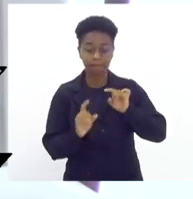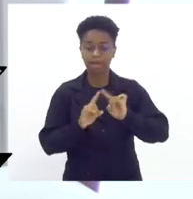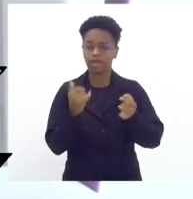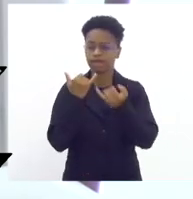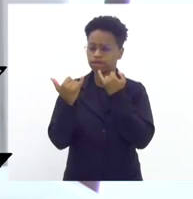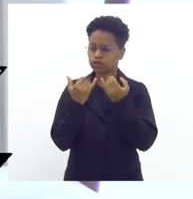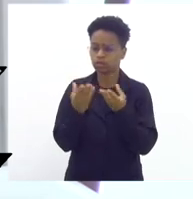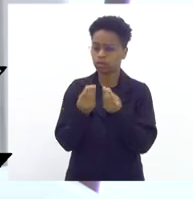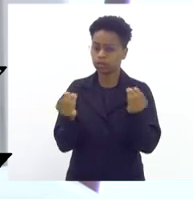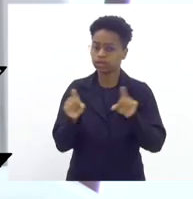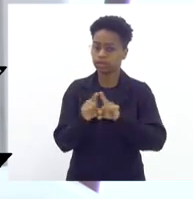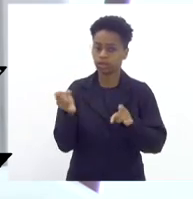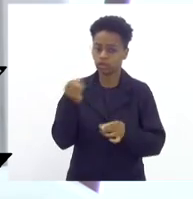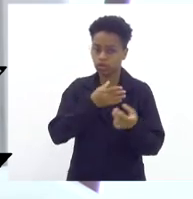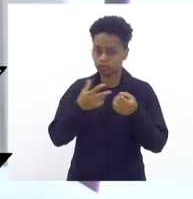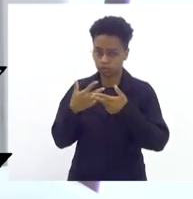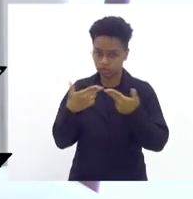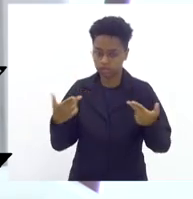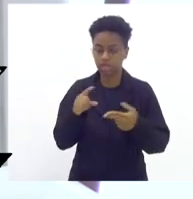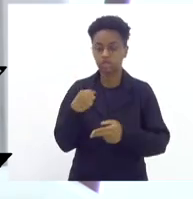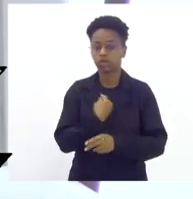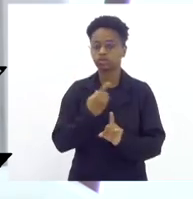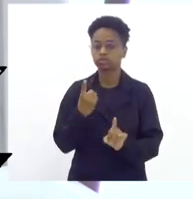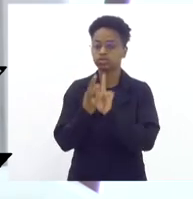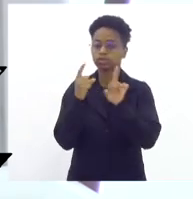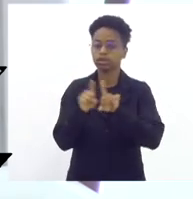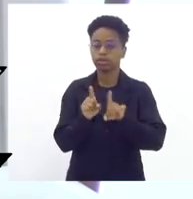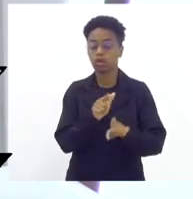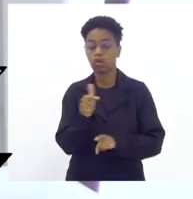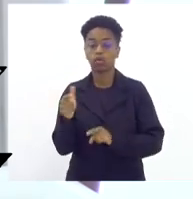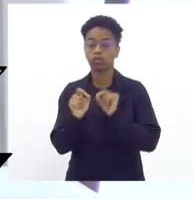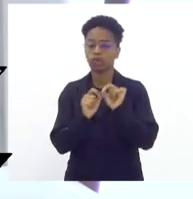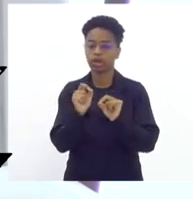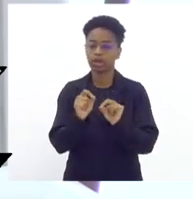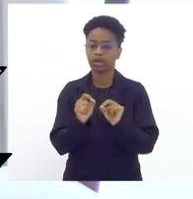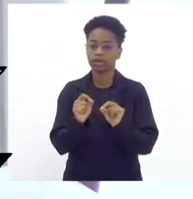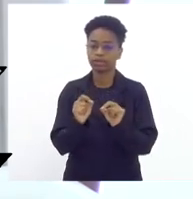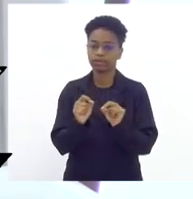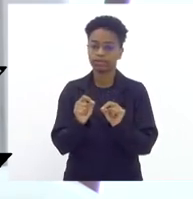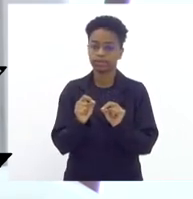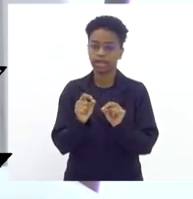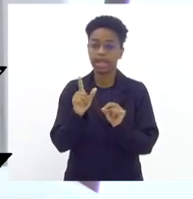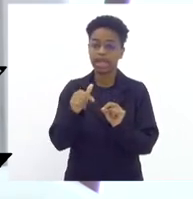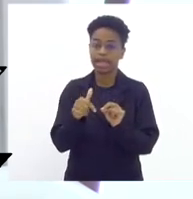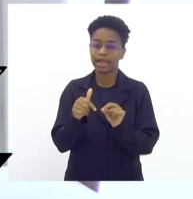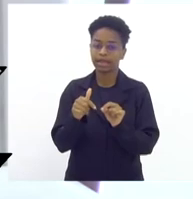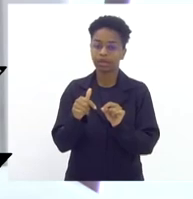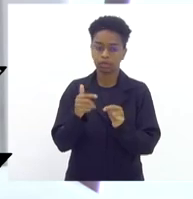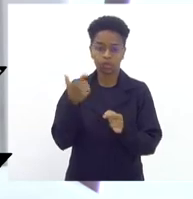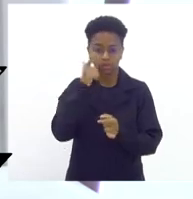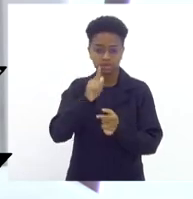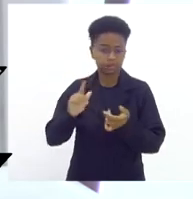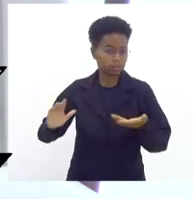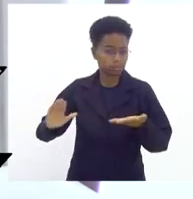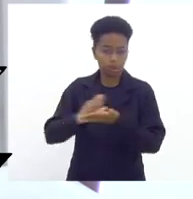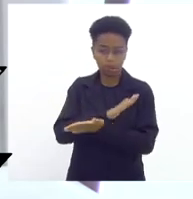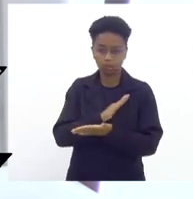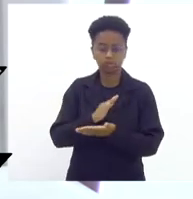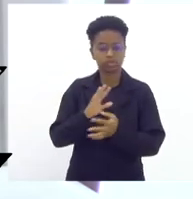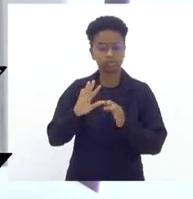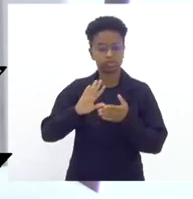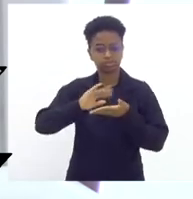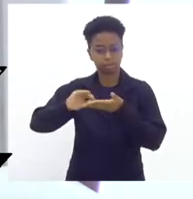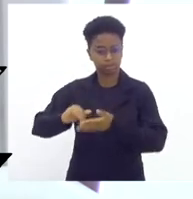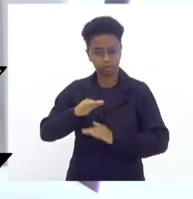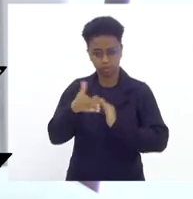uma outra emenda que nós descobrimos que foi empenhada Zero foi liquidada zero e